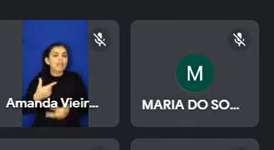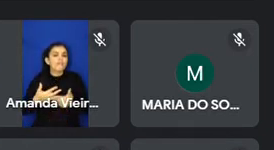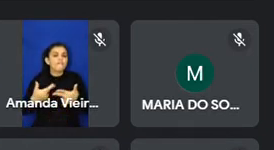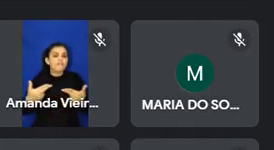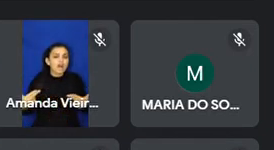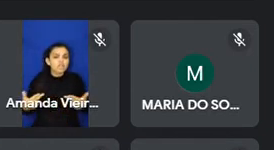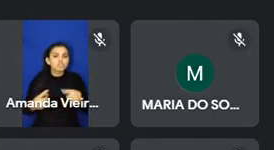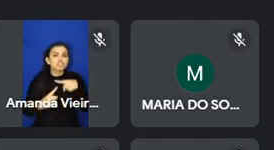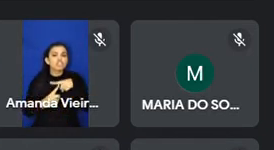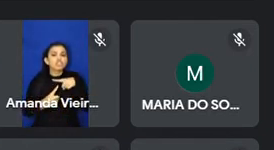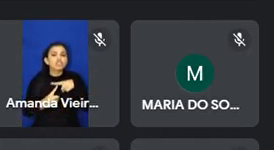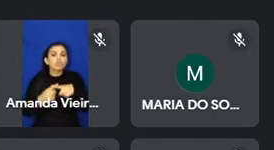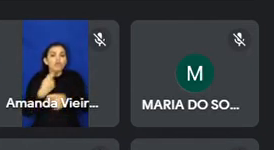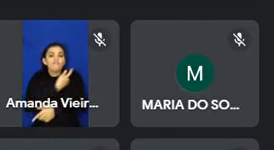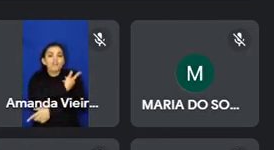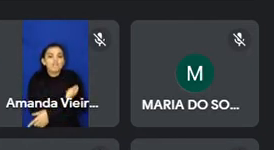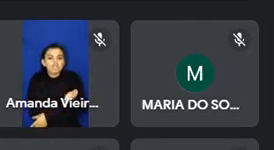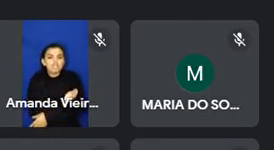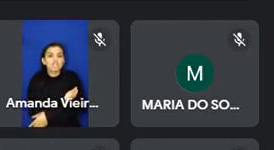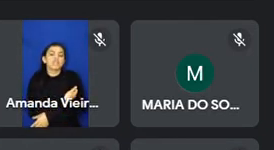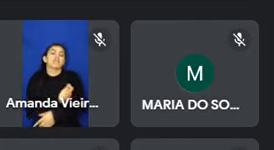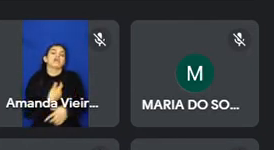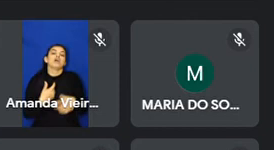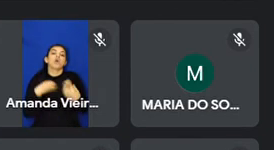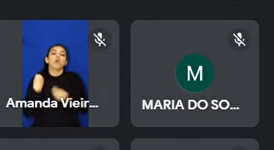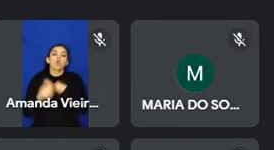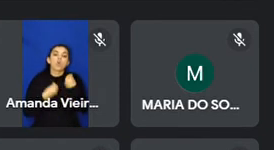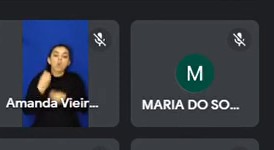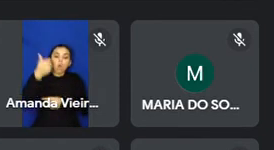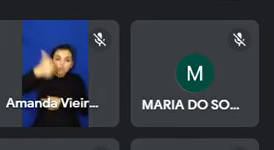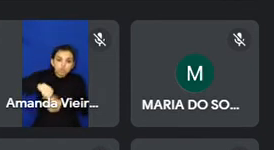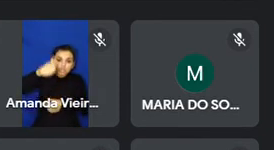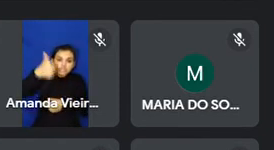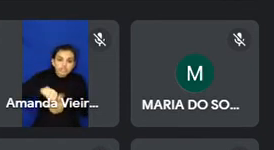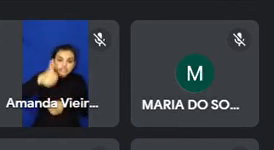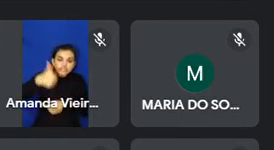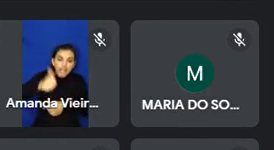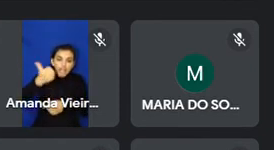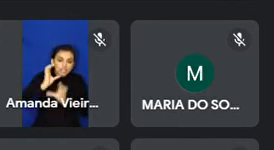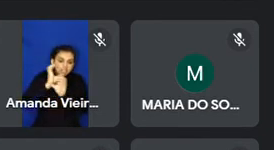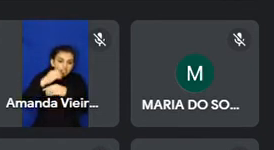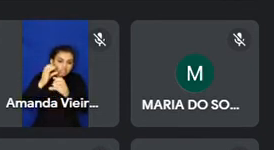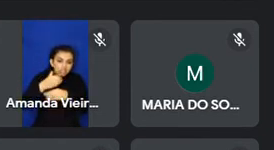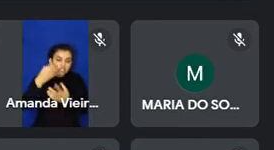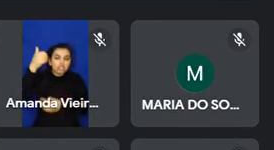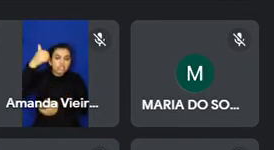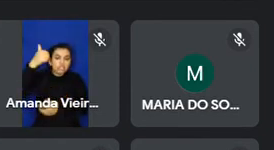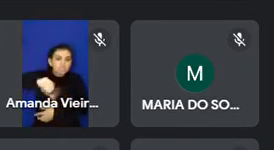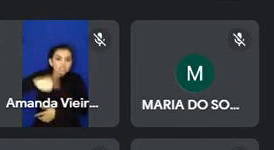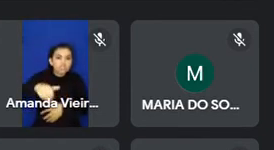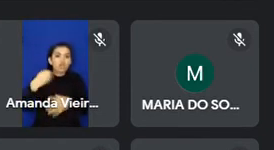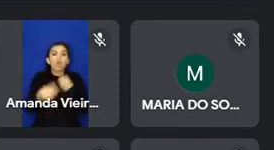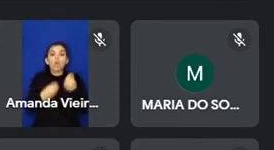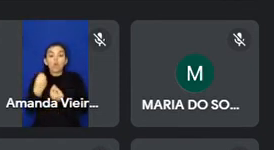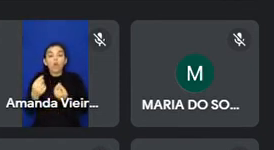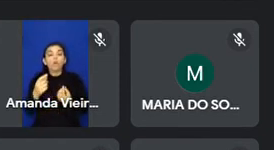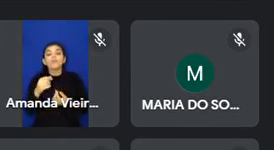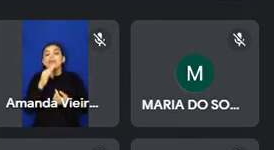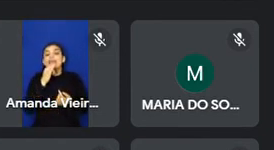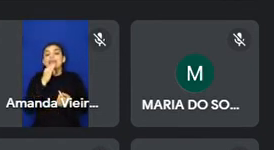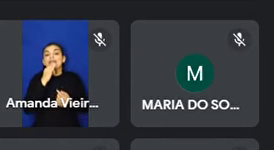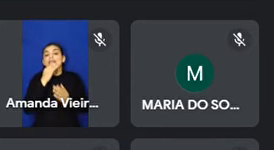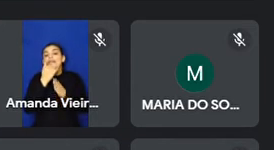que vai aplicando nos testes clínicos. Essa daqui foi a que teve menos sintomas no grupo